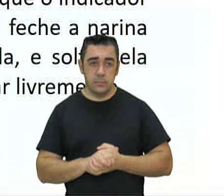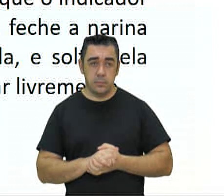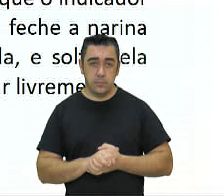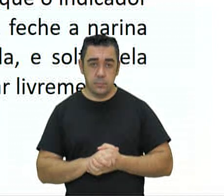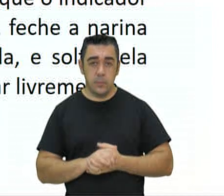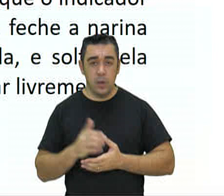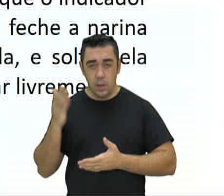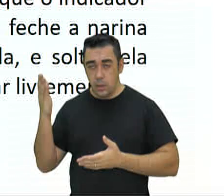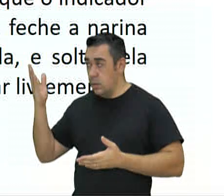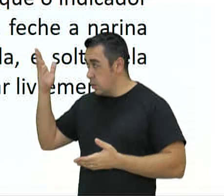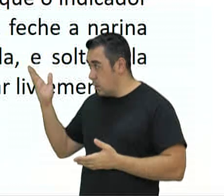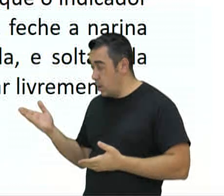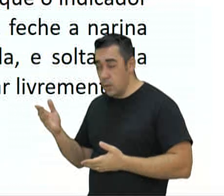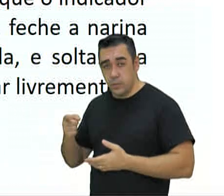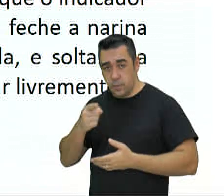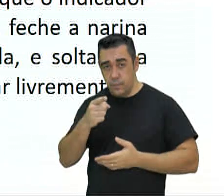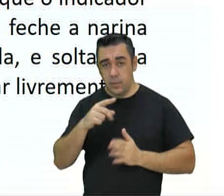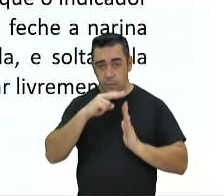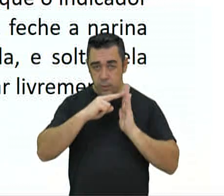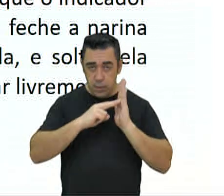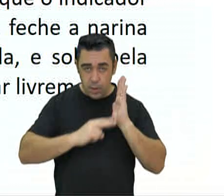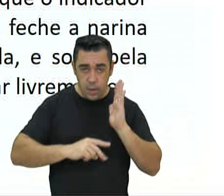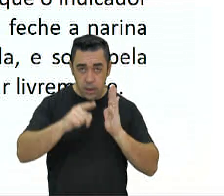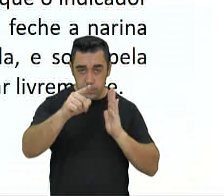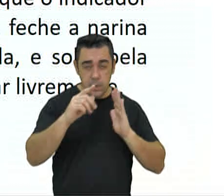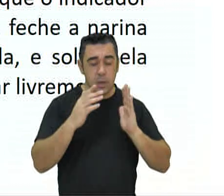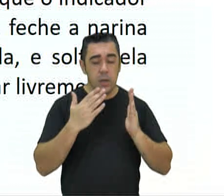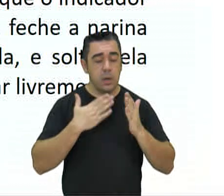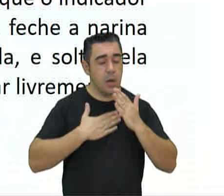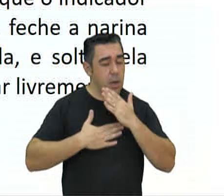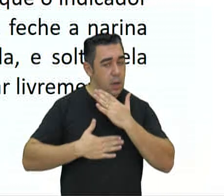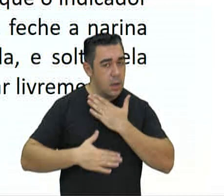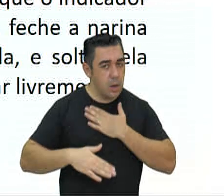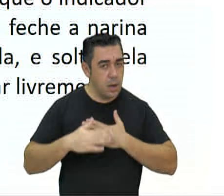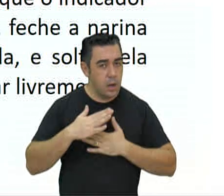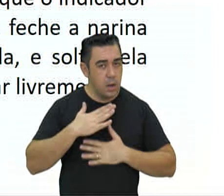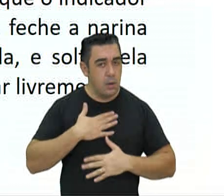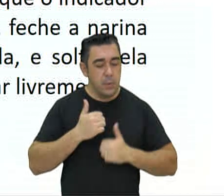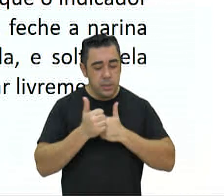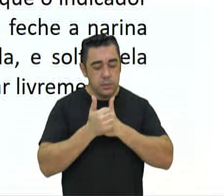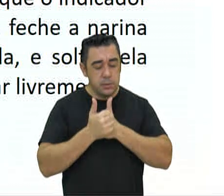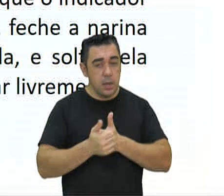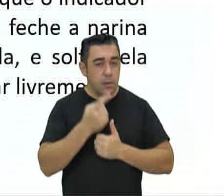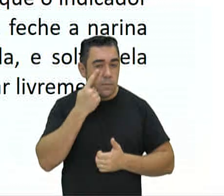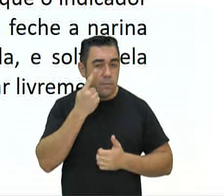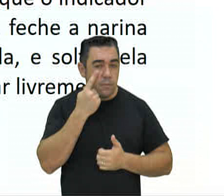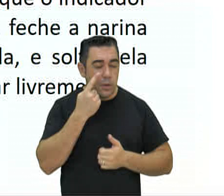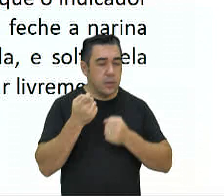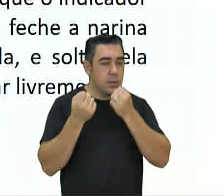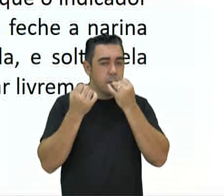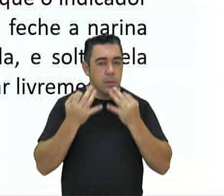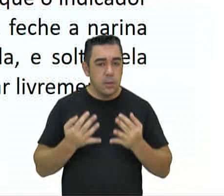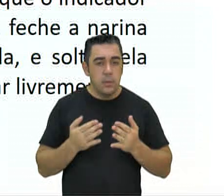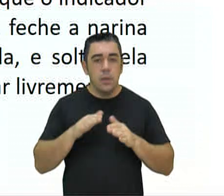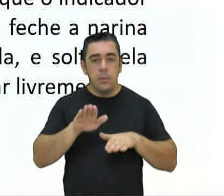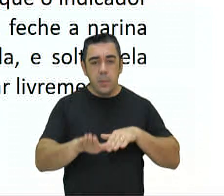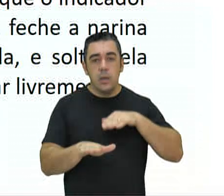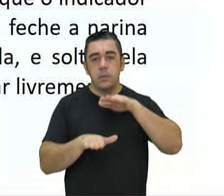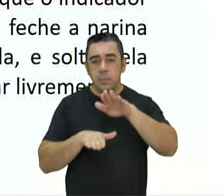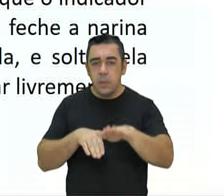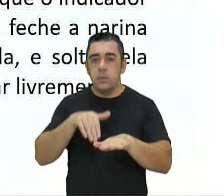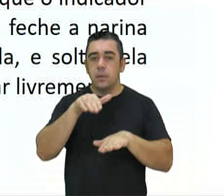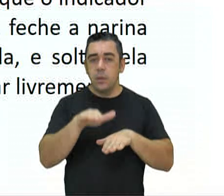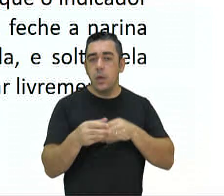eu deixo eles aqui, leiam com calma em casa, leiam tranquilamente, verifica, ali está bem explicado o passo a passo de